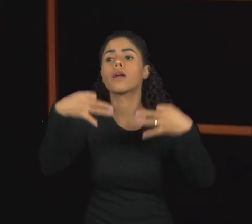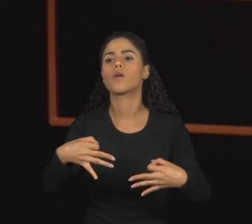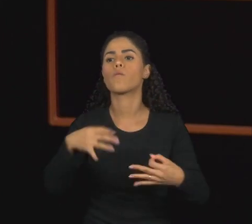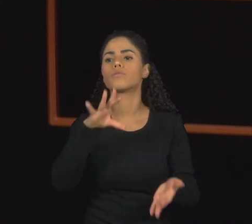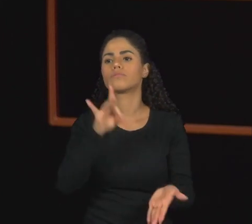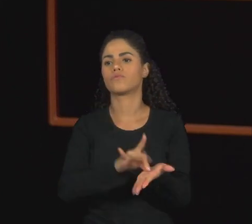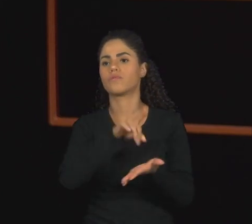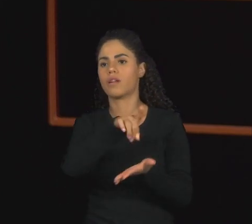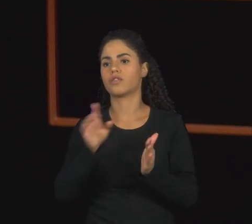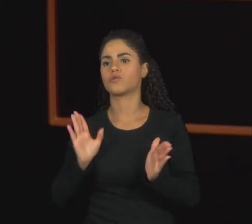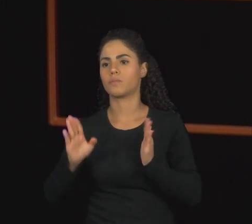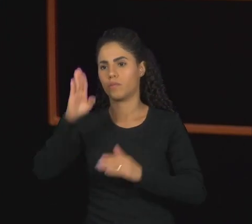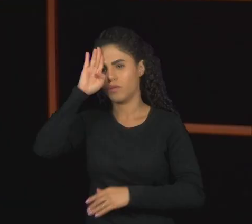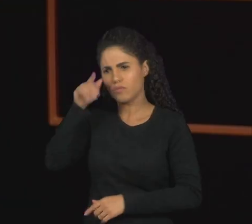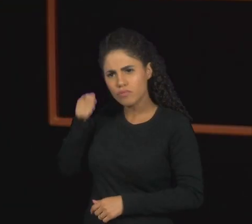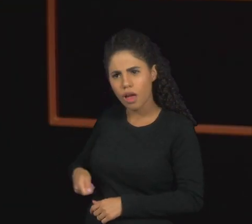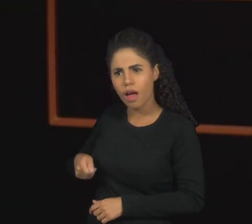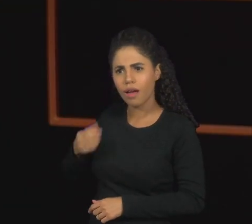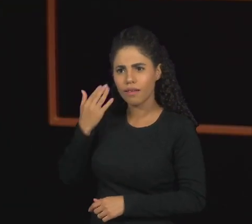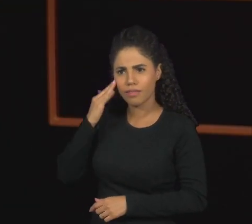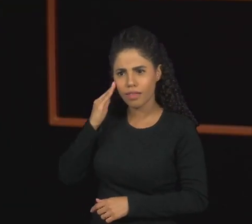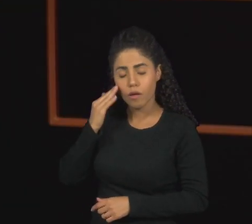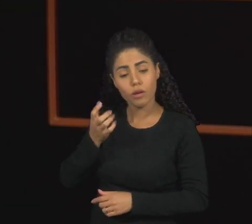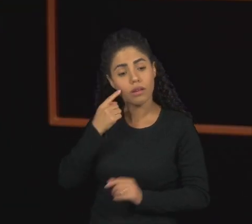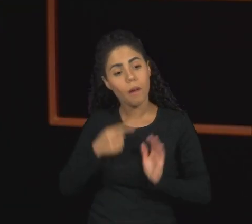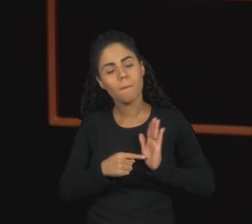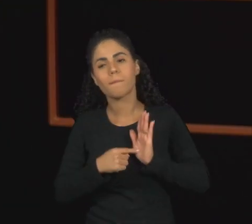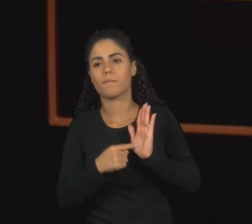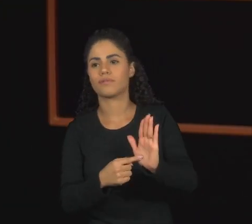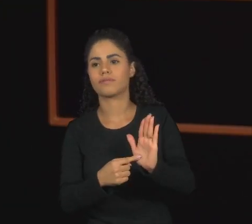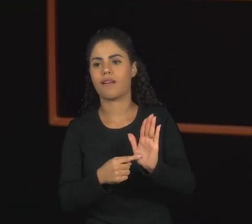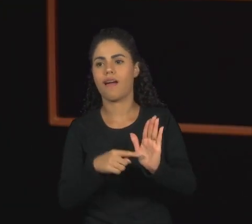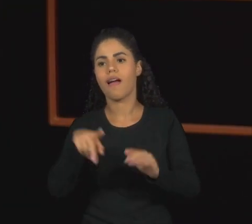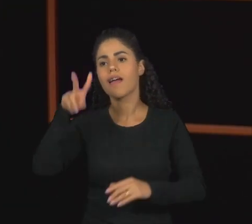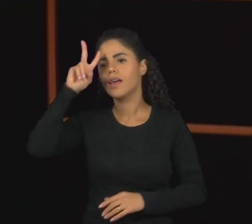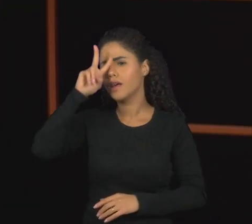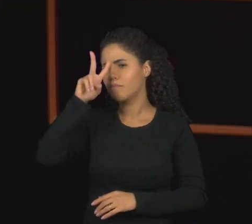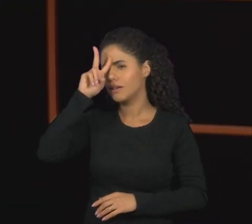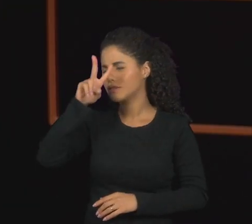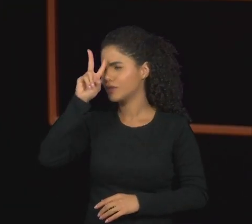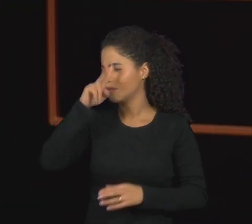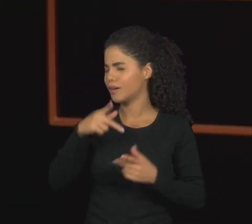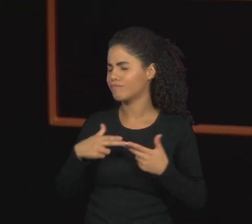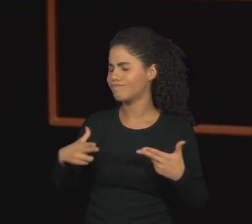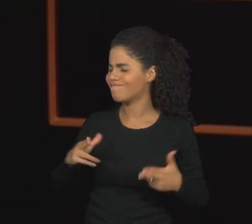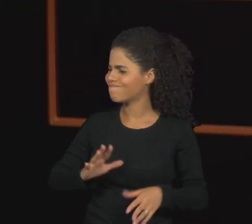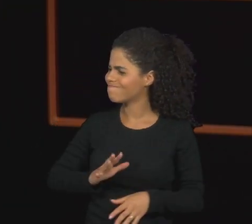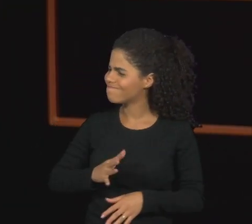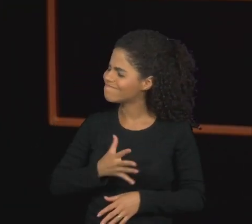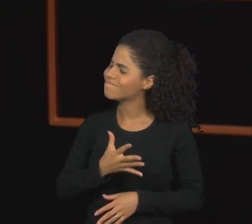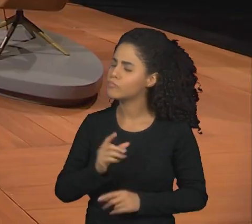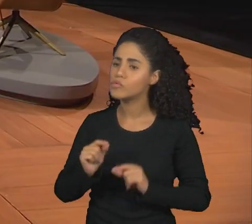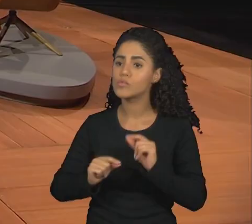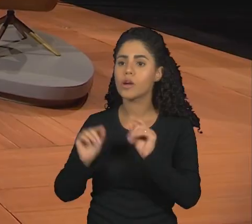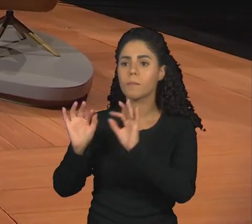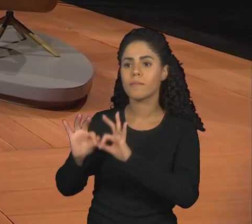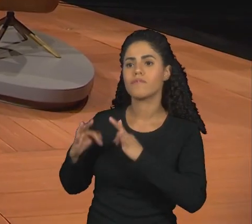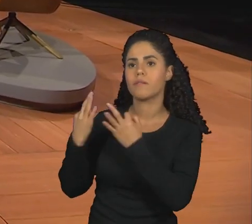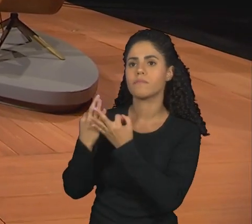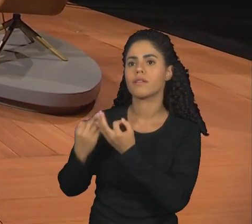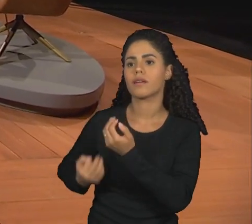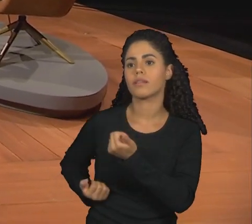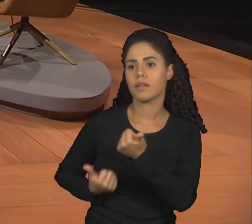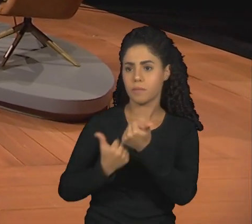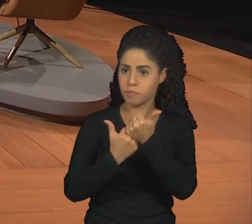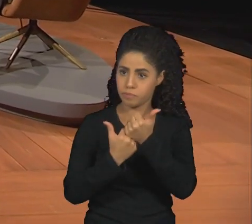histórico do que realmente aconteceu. Essa história é muito comovente, de padres dominicanos que davam apoio